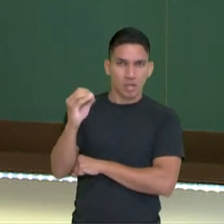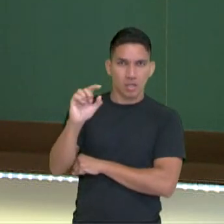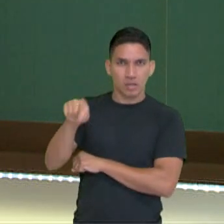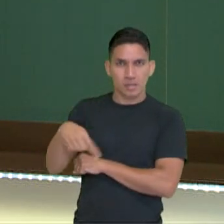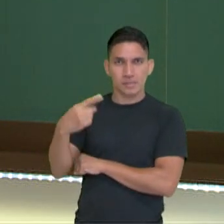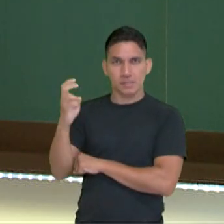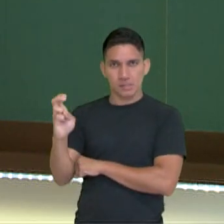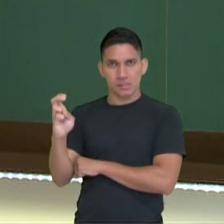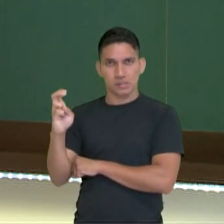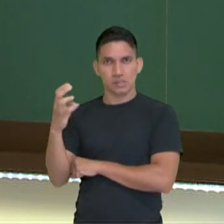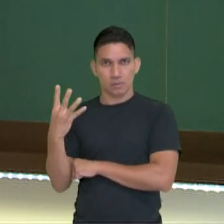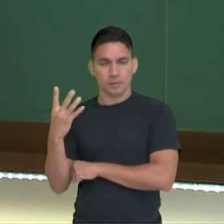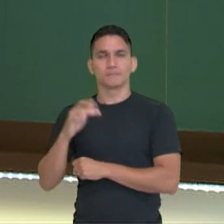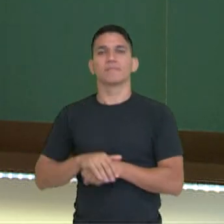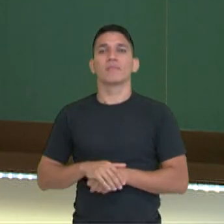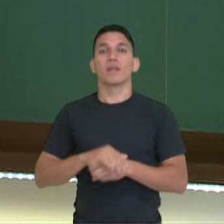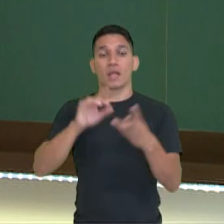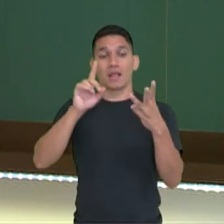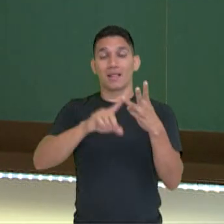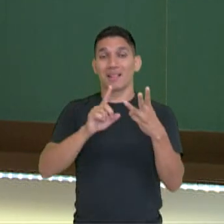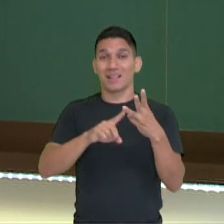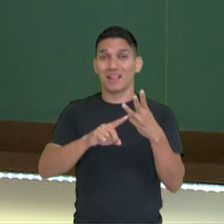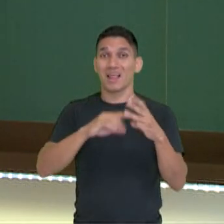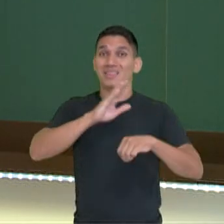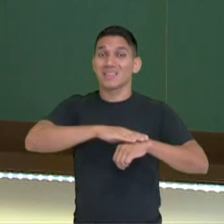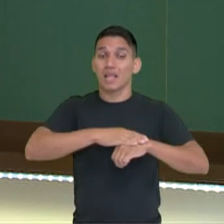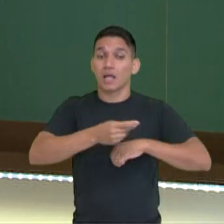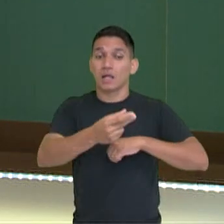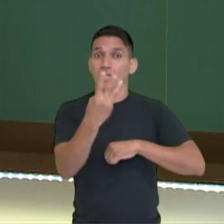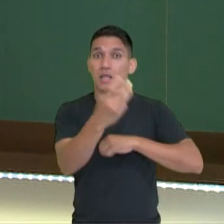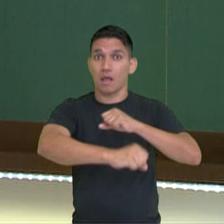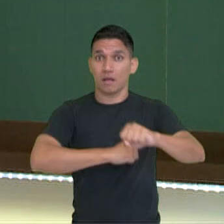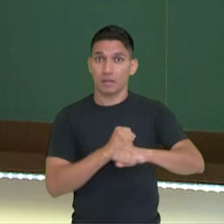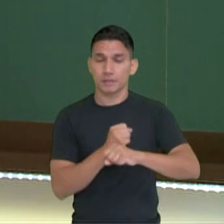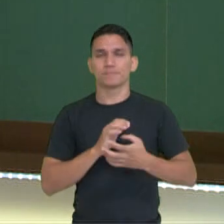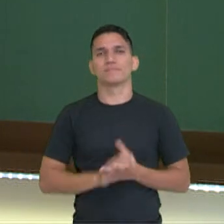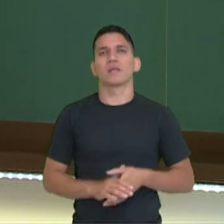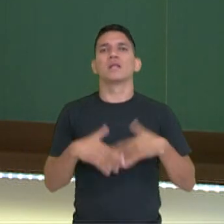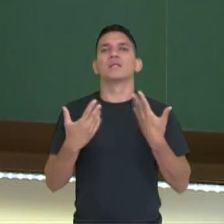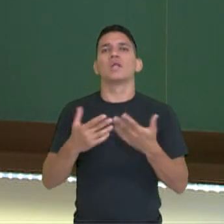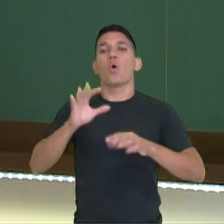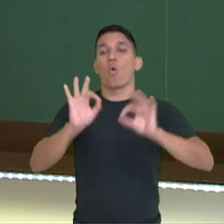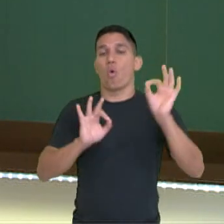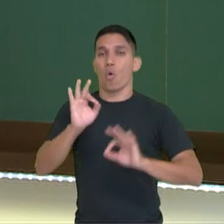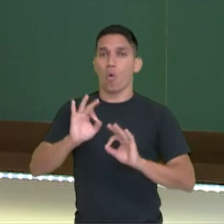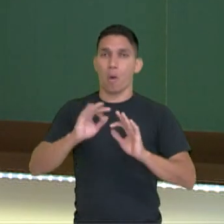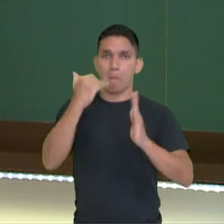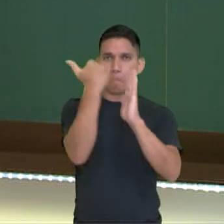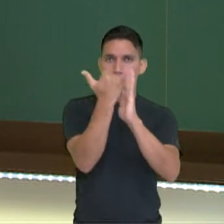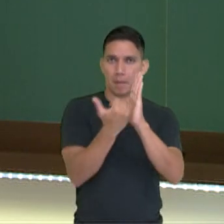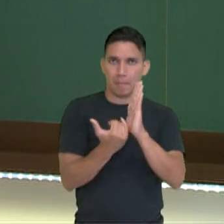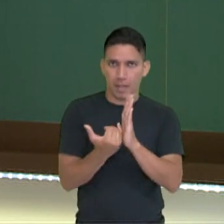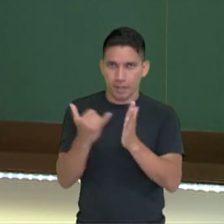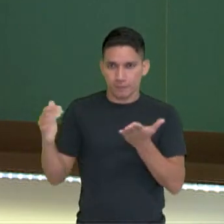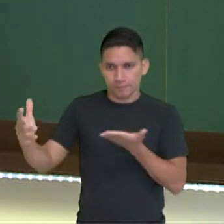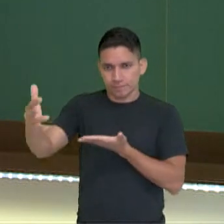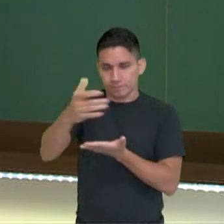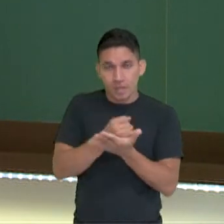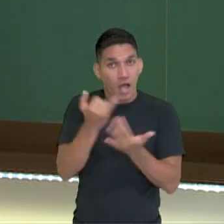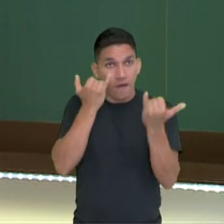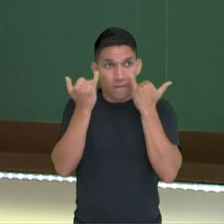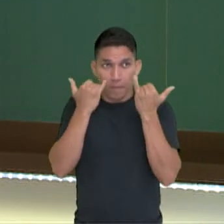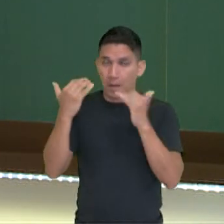3.240,54. Temos o tempo de 3 anos e queremos saber a taxa. Então, vamos organizar primeiro os dados que a gente já